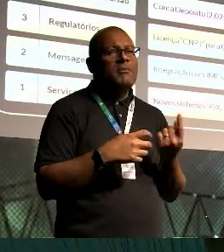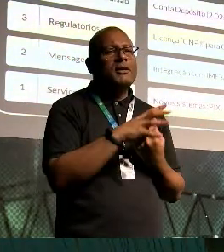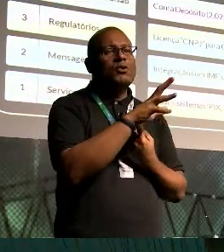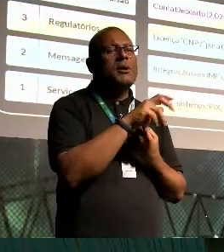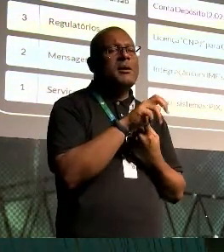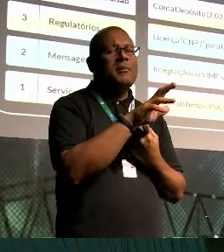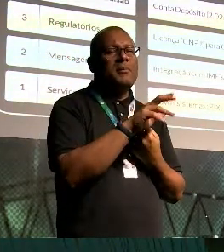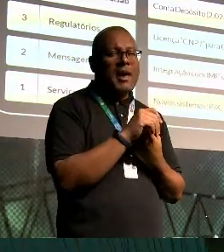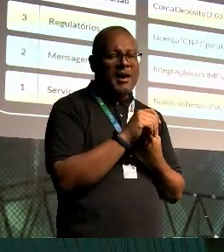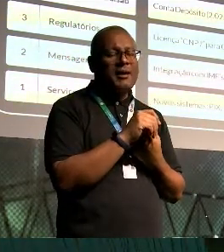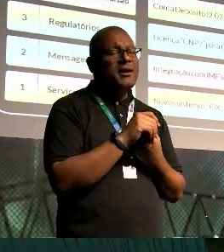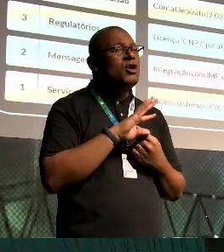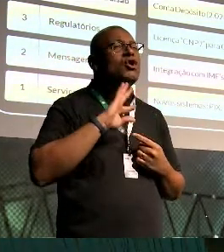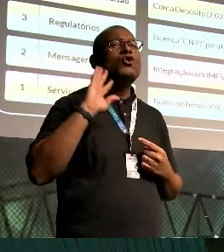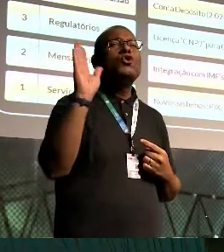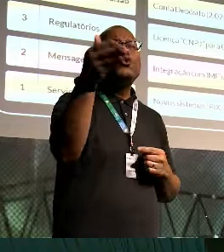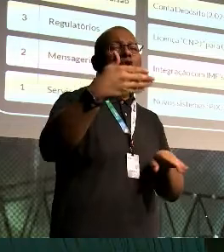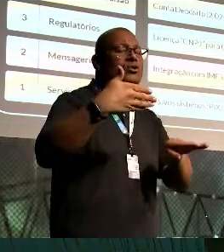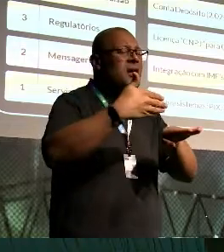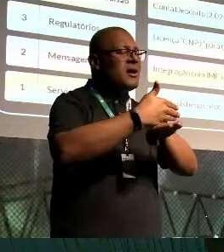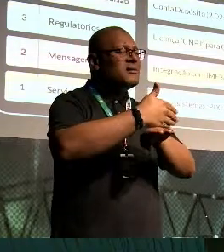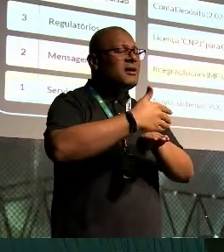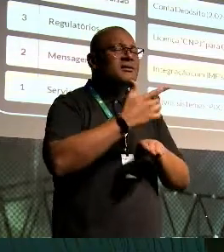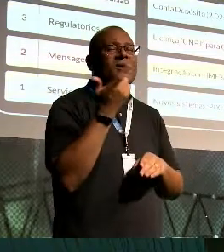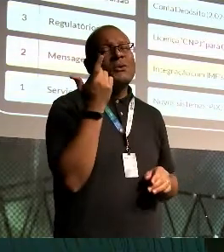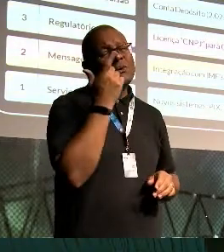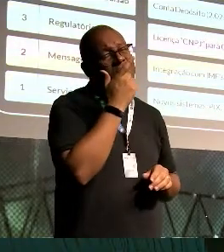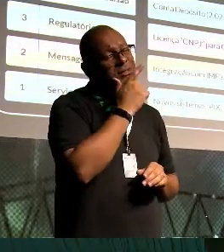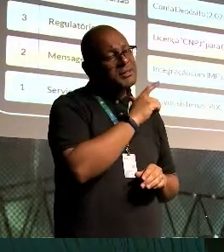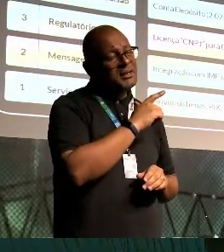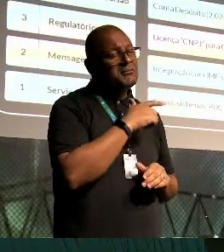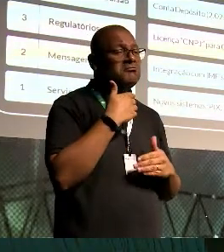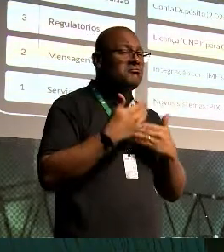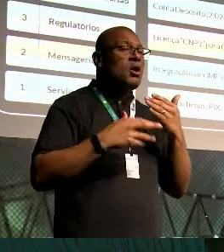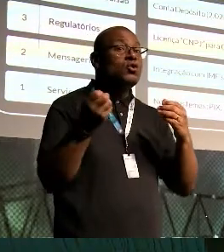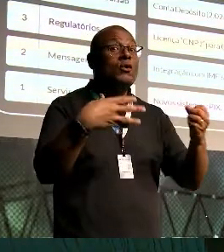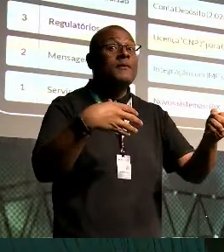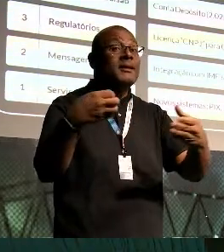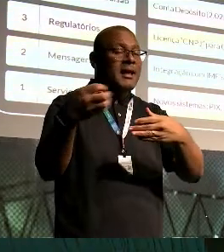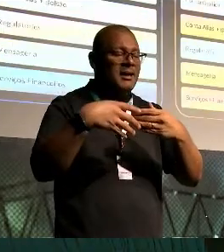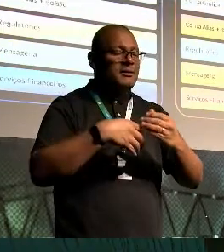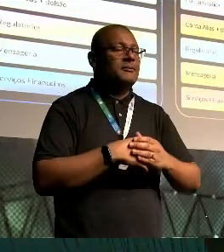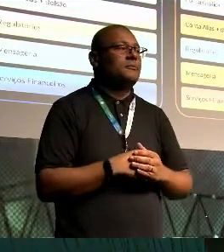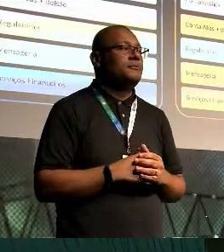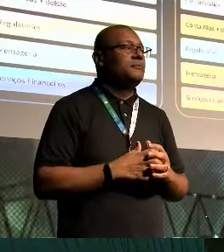seja dev-friendly, e todo mundo consiga se conectar, e assim por diante.